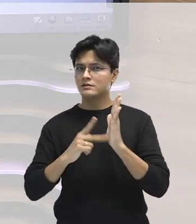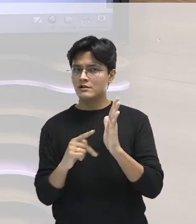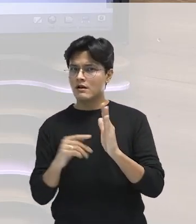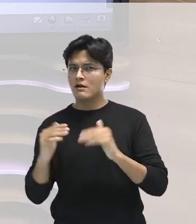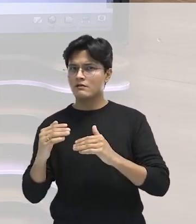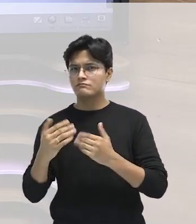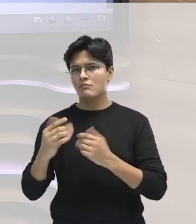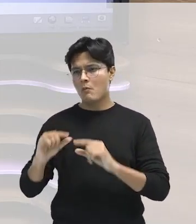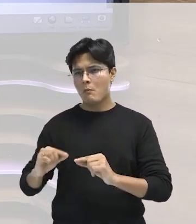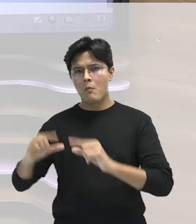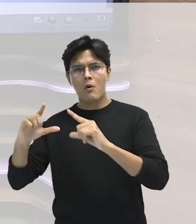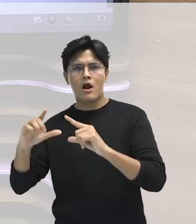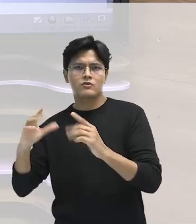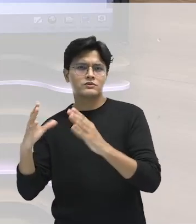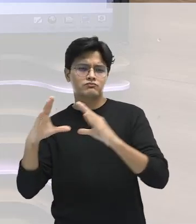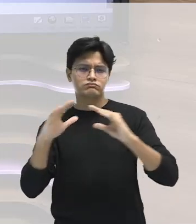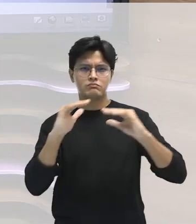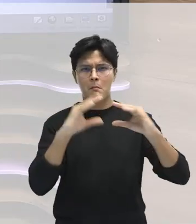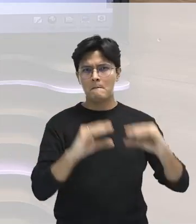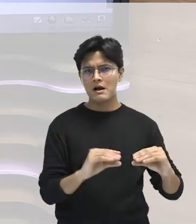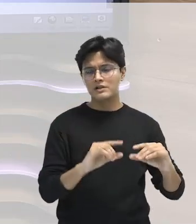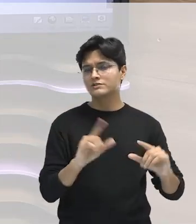muito alta, ficou na média que a gente diz, né?